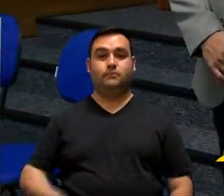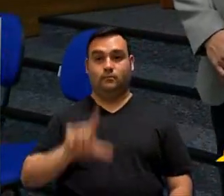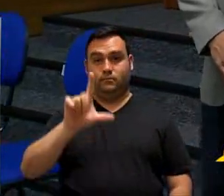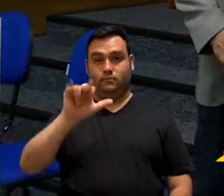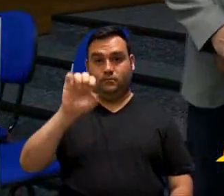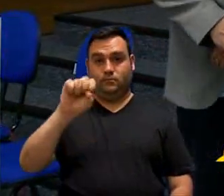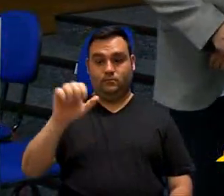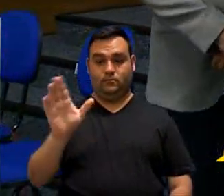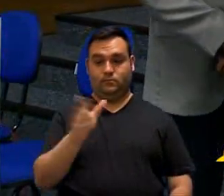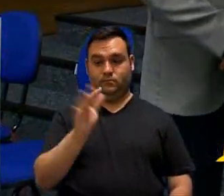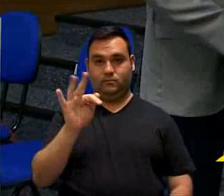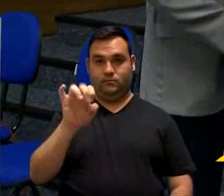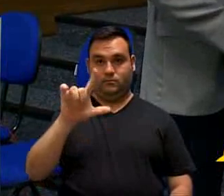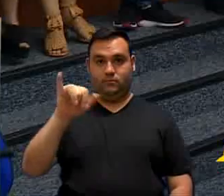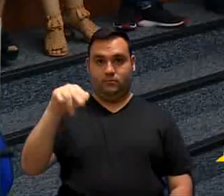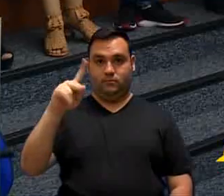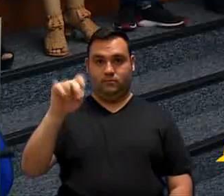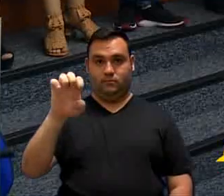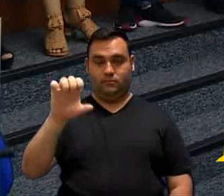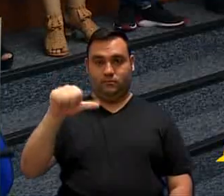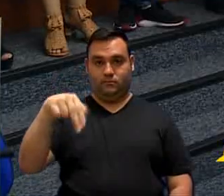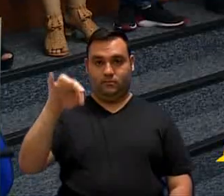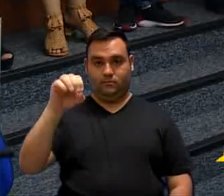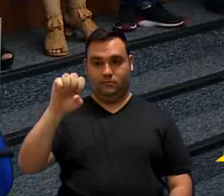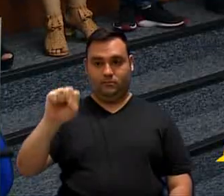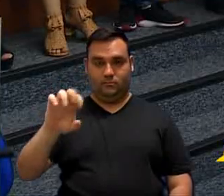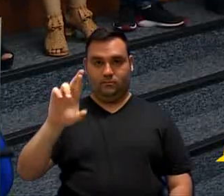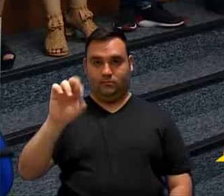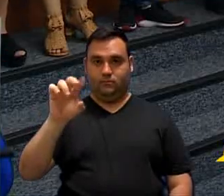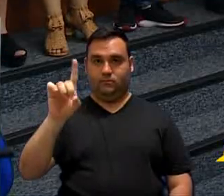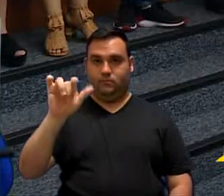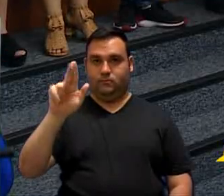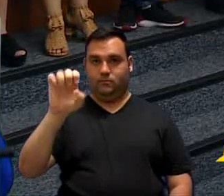Luiz Felipe Santos Rodrigues.